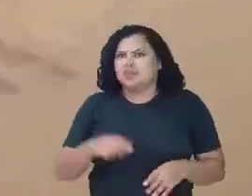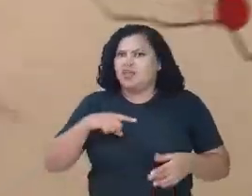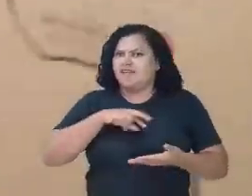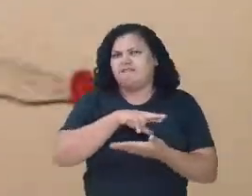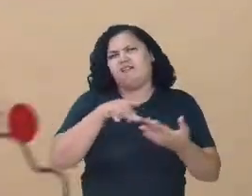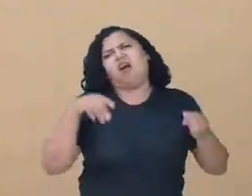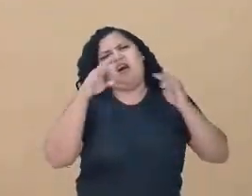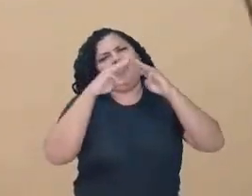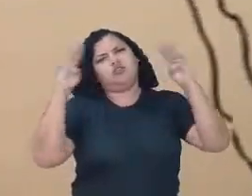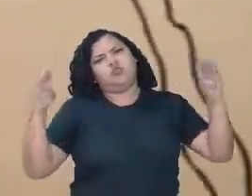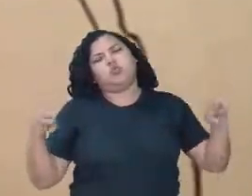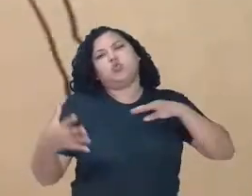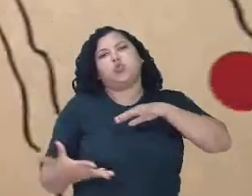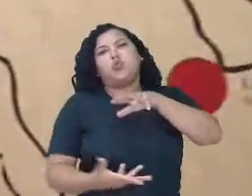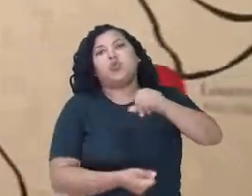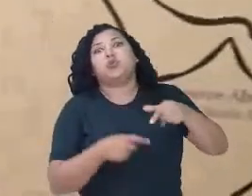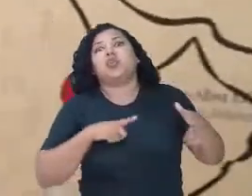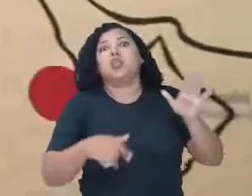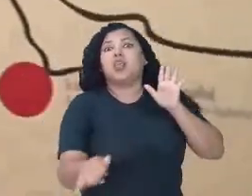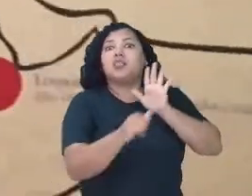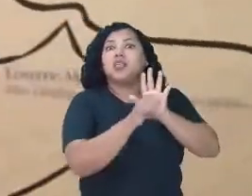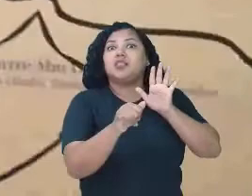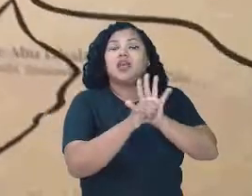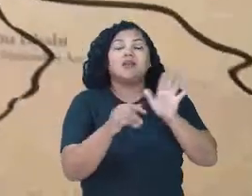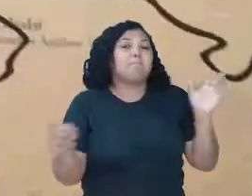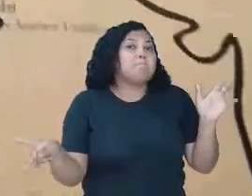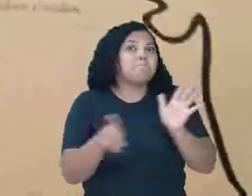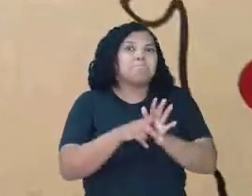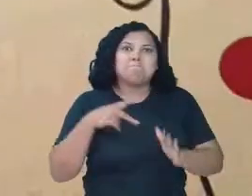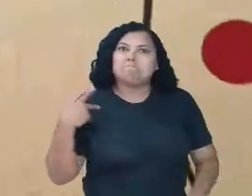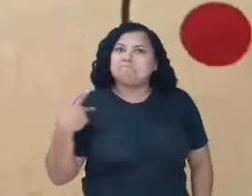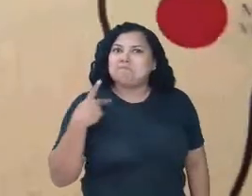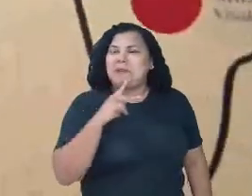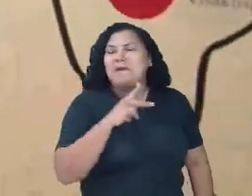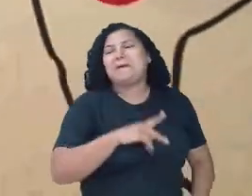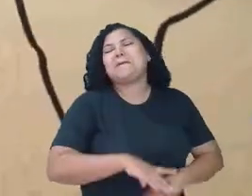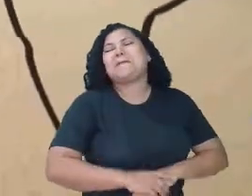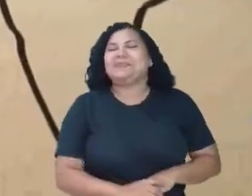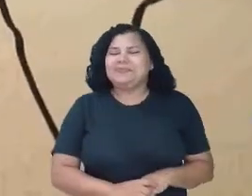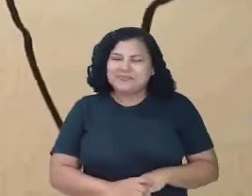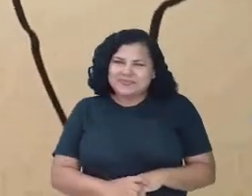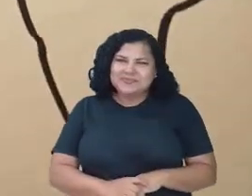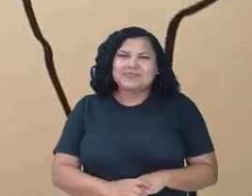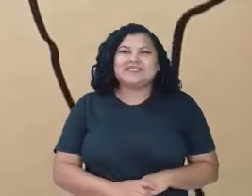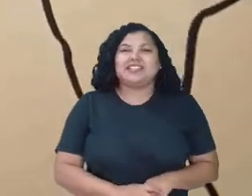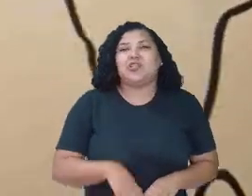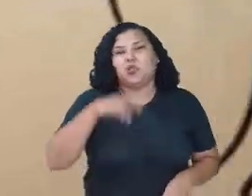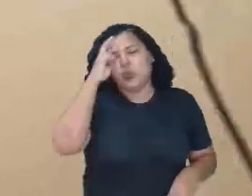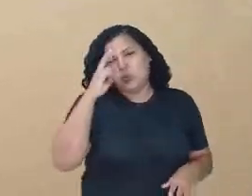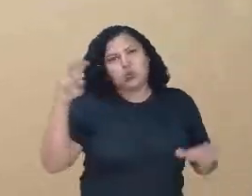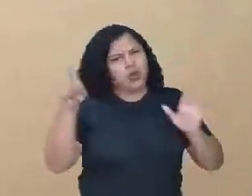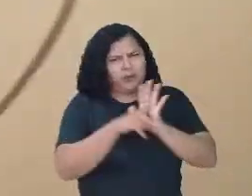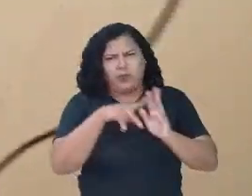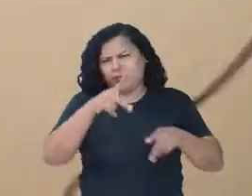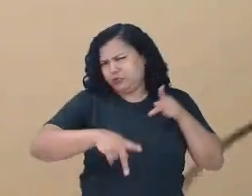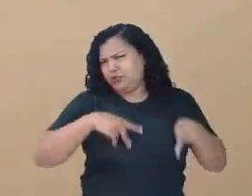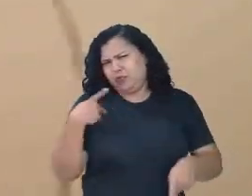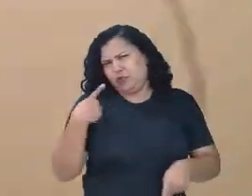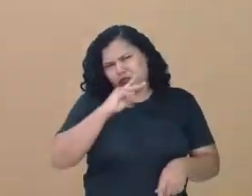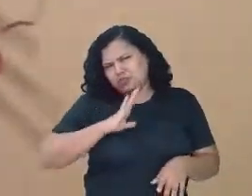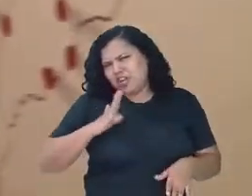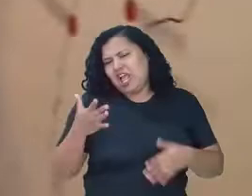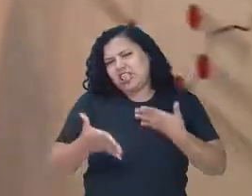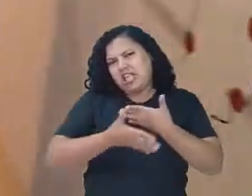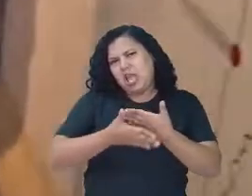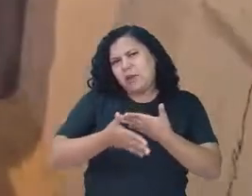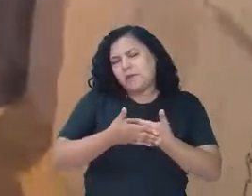têm uma identidade, né? Que dialoga com esse museu. Com a cultura do seu povo, com né? essa proposta, olha, né? O